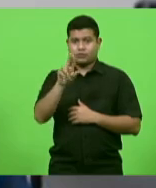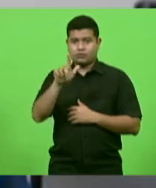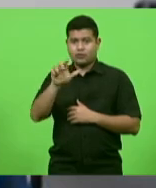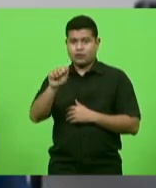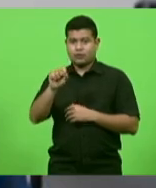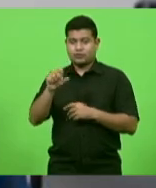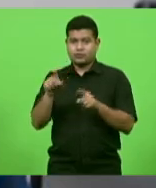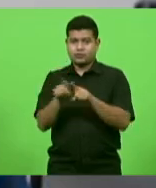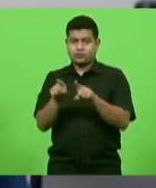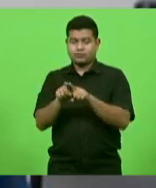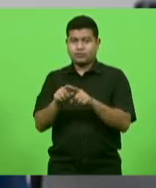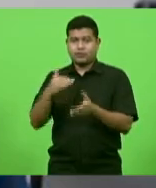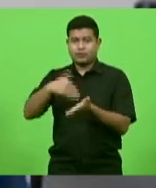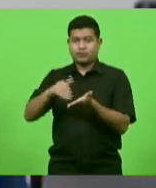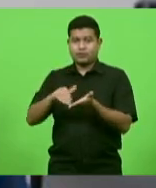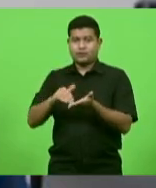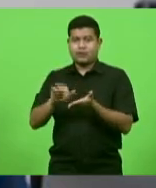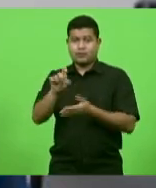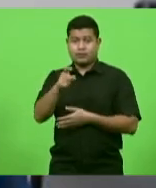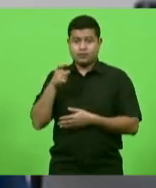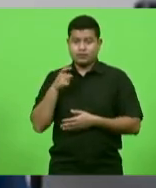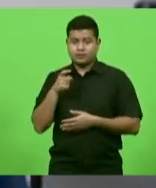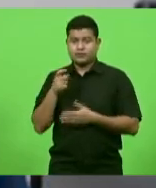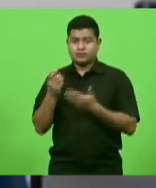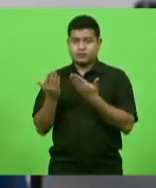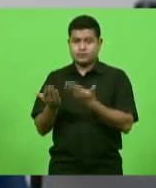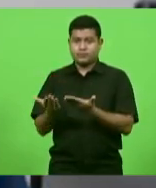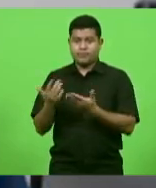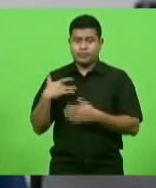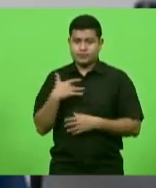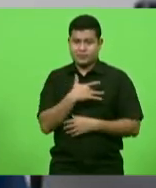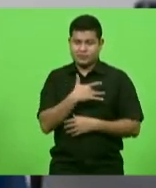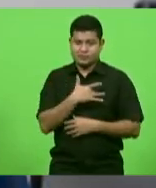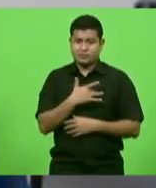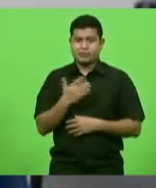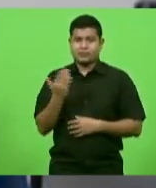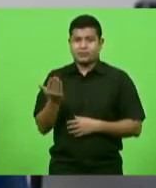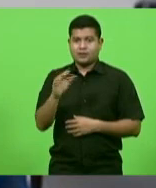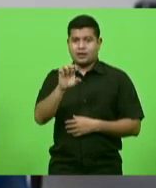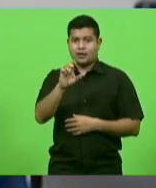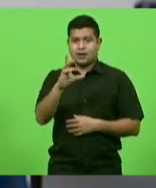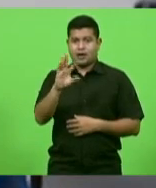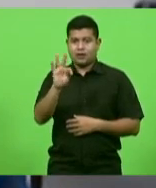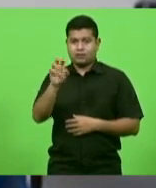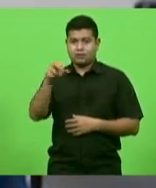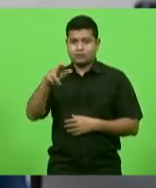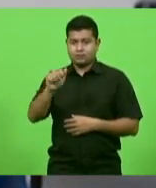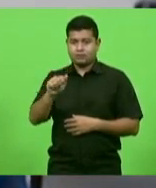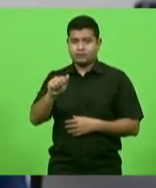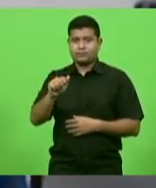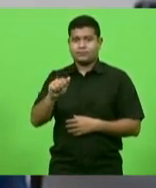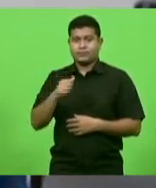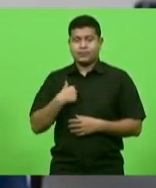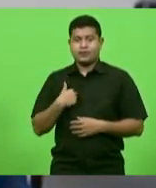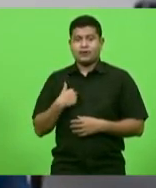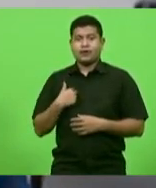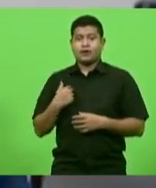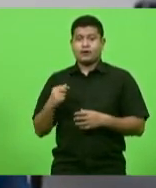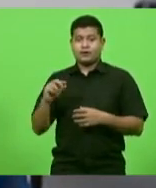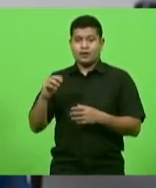referimo não obstante a prática de delitos funcionais e o Atos contrários à constituição o episódio envolvendo a cópia dos